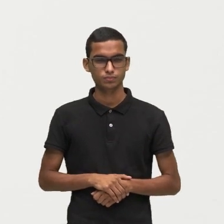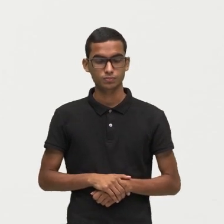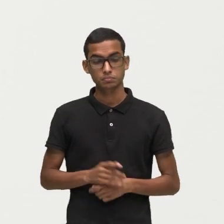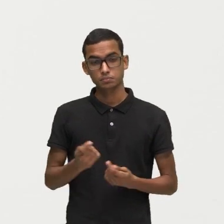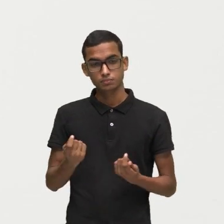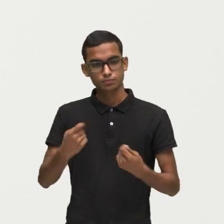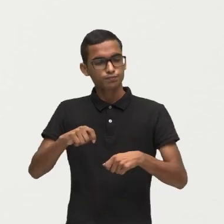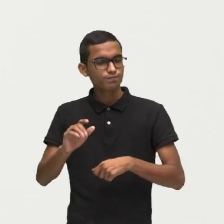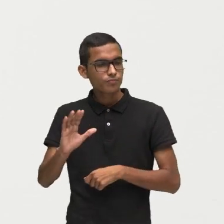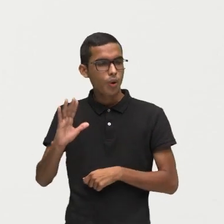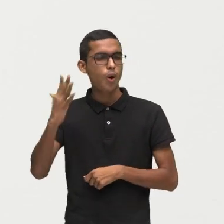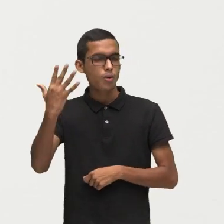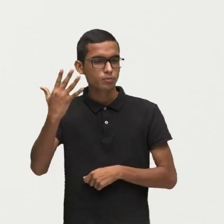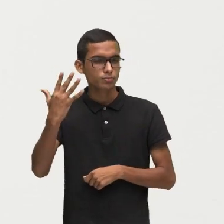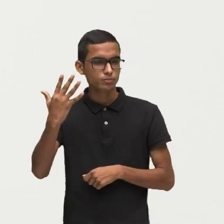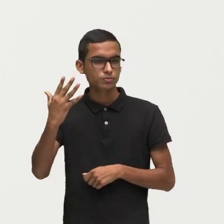da